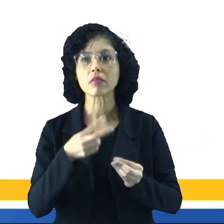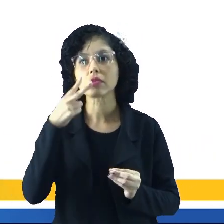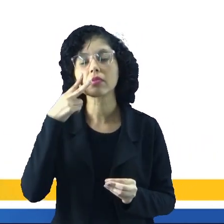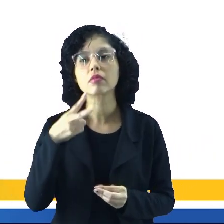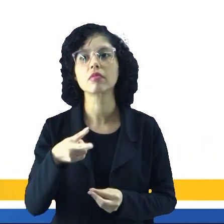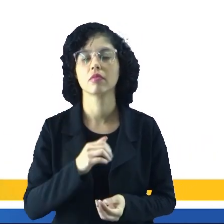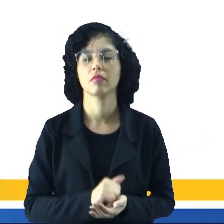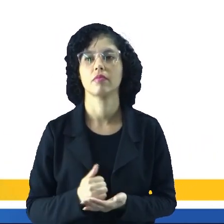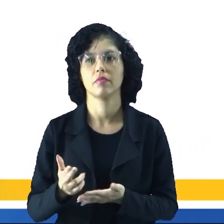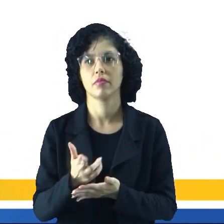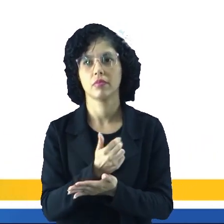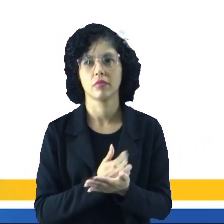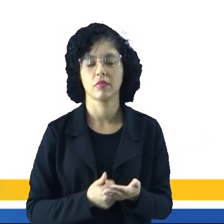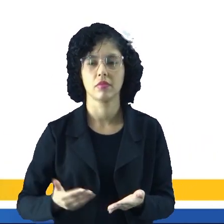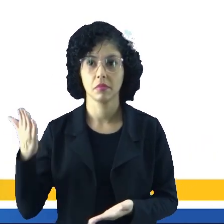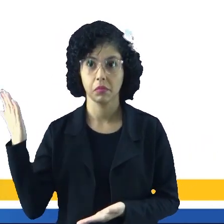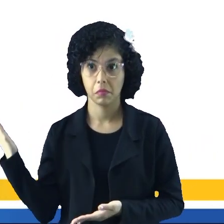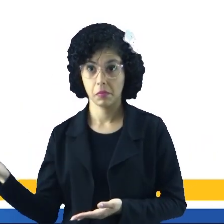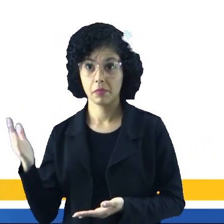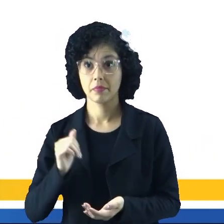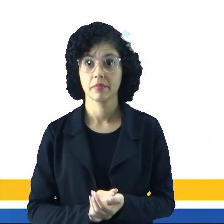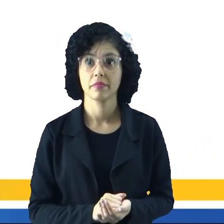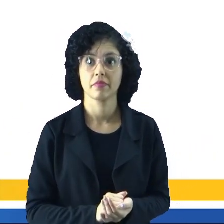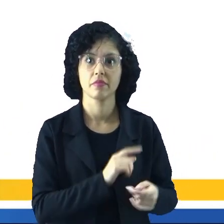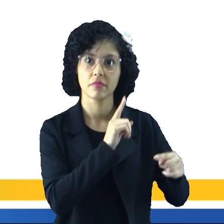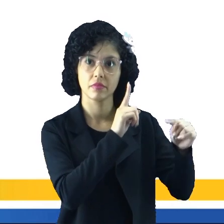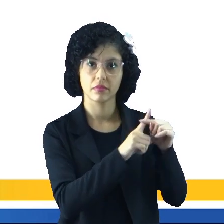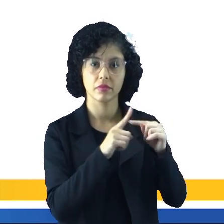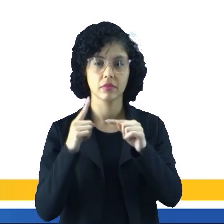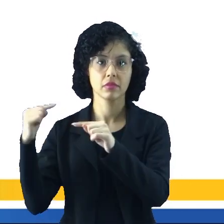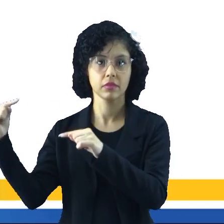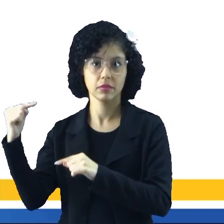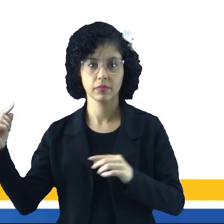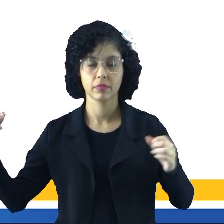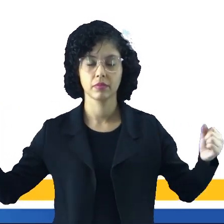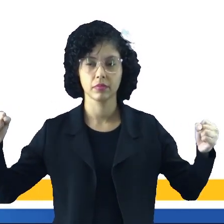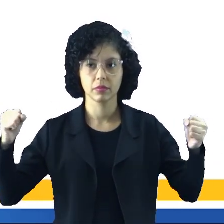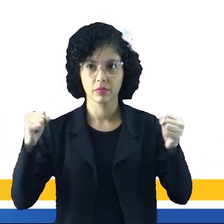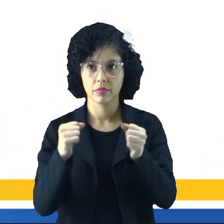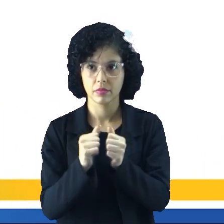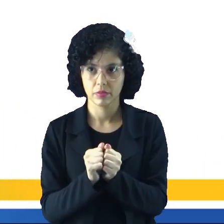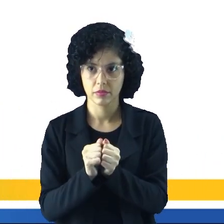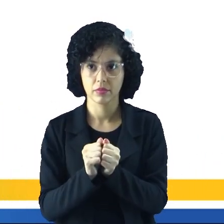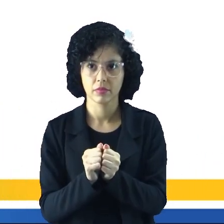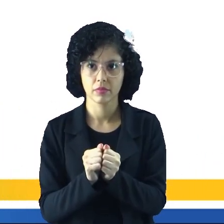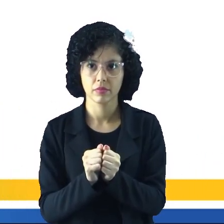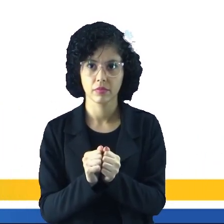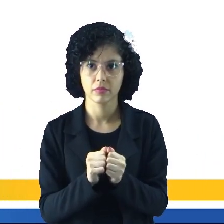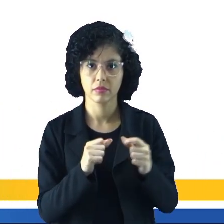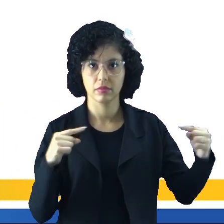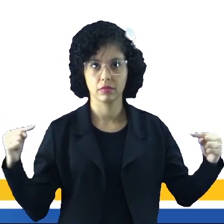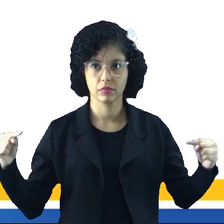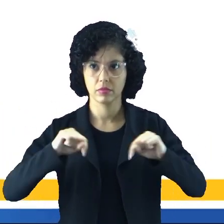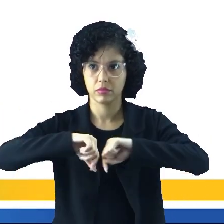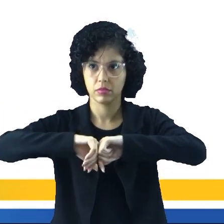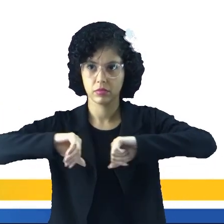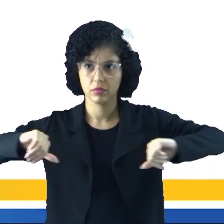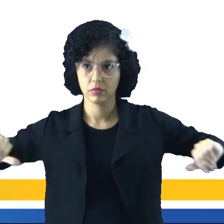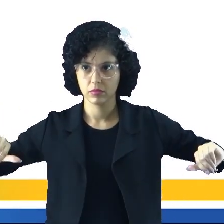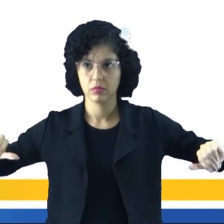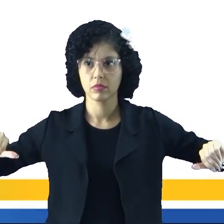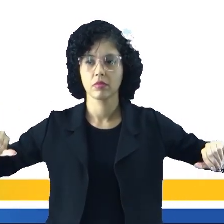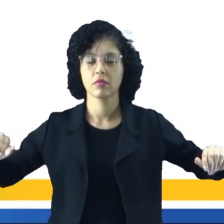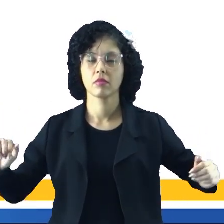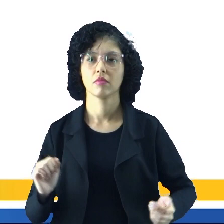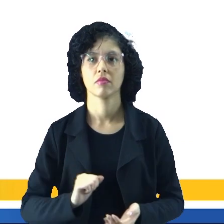desenho, estamos vendo novamente aqui, né? Sinais de carga diferentes se atraem e cargas de sinais de mesmo sinal